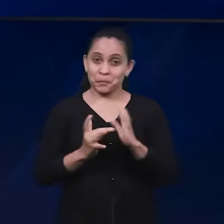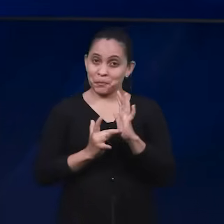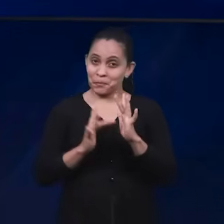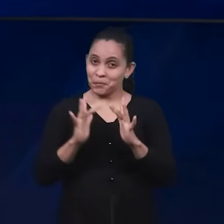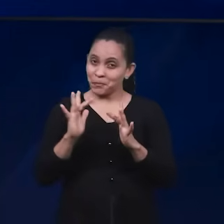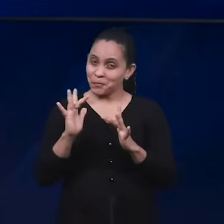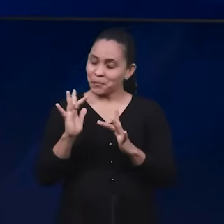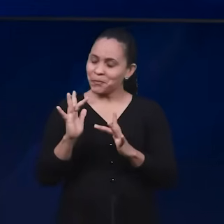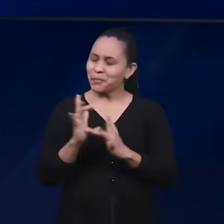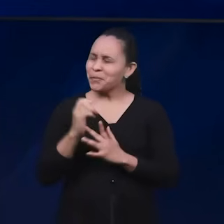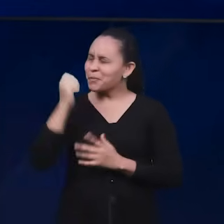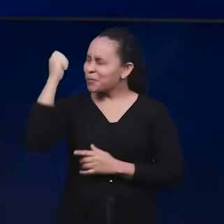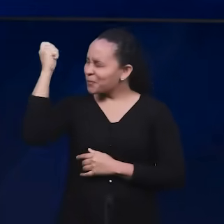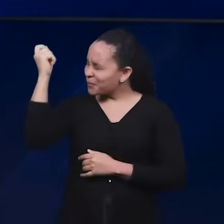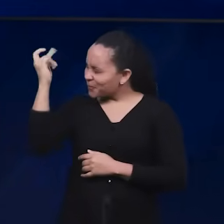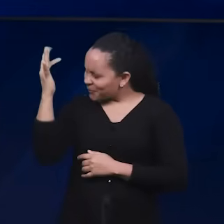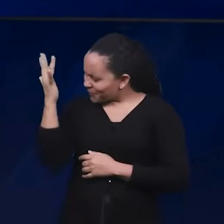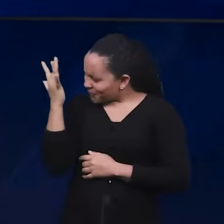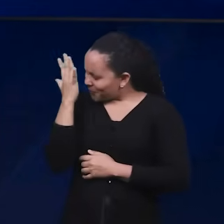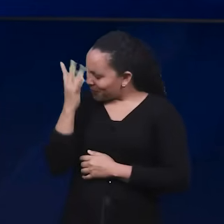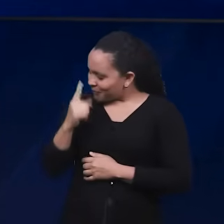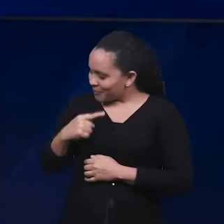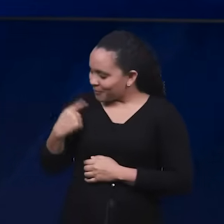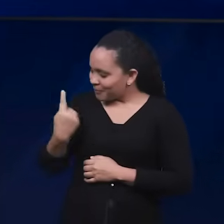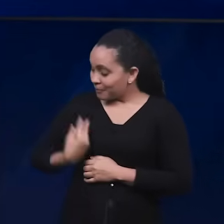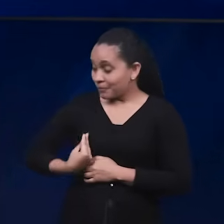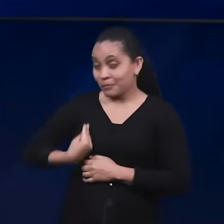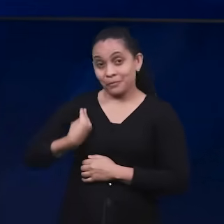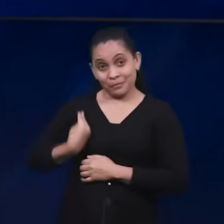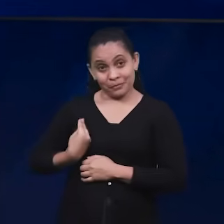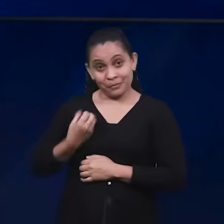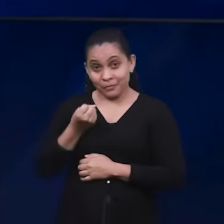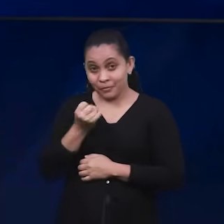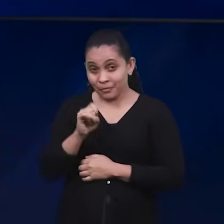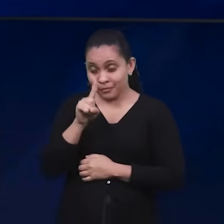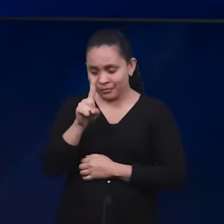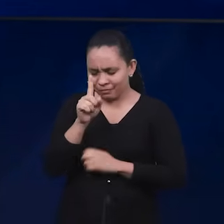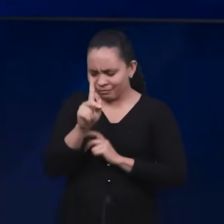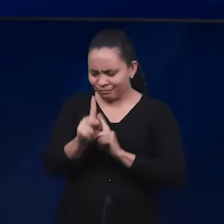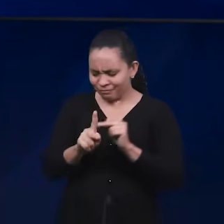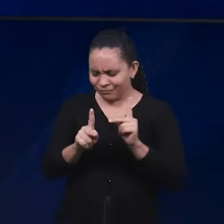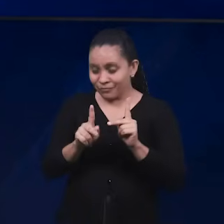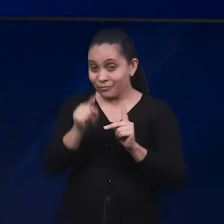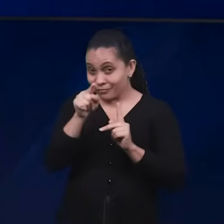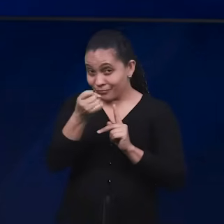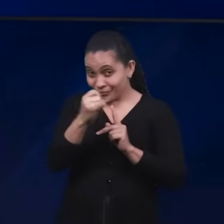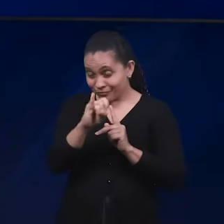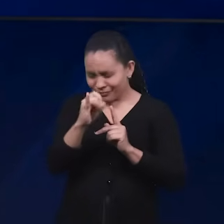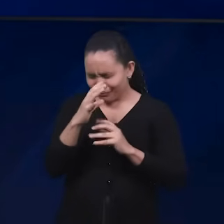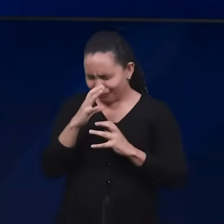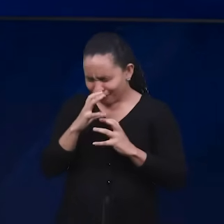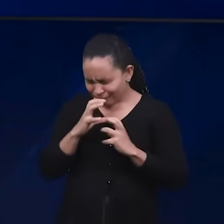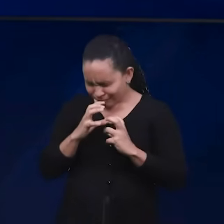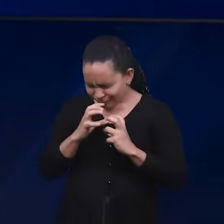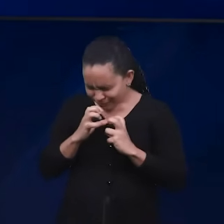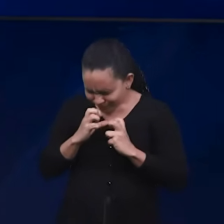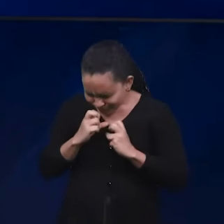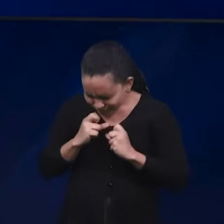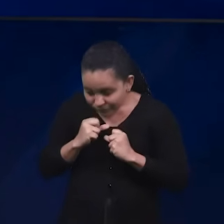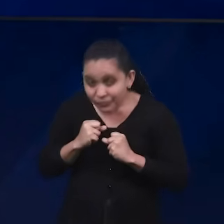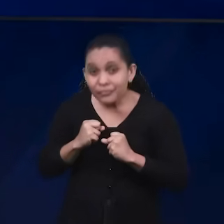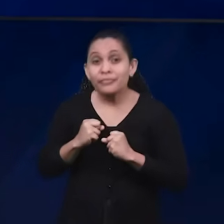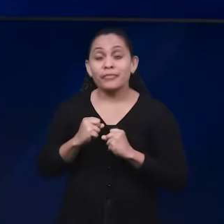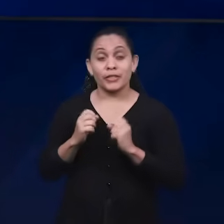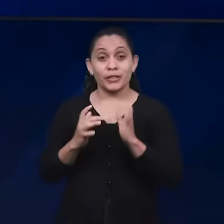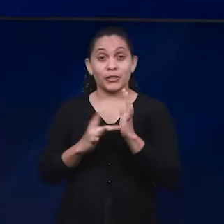Ele é a luz que brilha para os homens que estão na escuridão. Quando ele vem como homem,